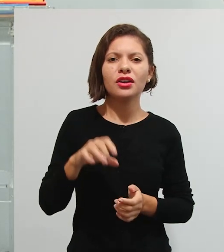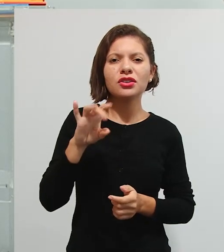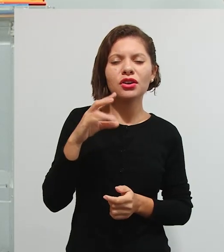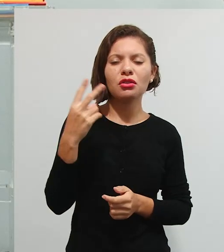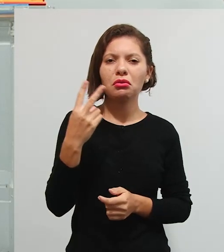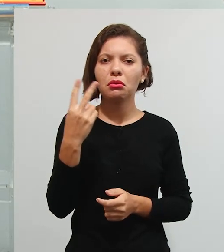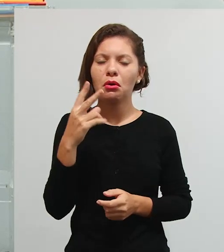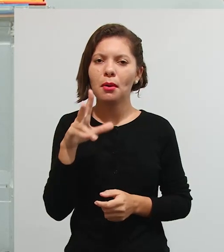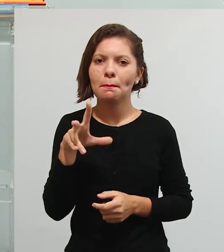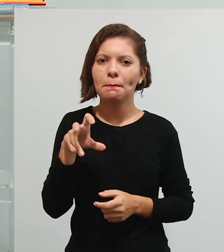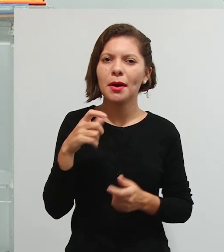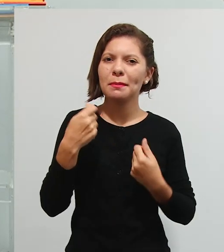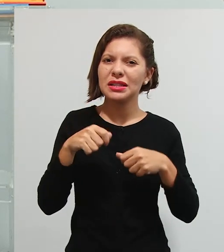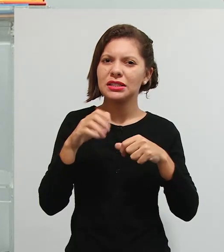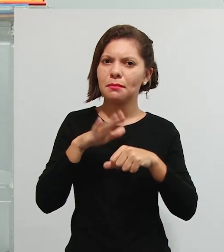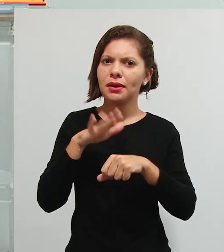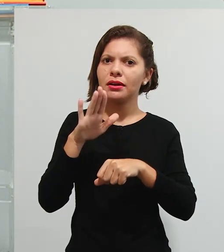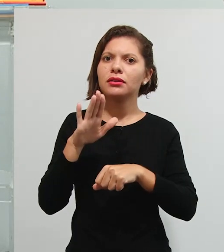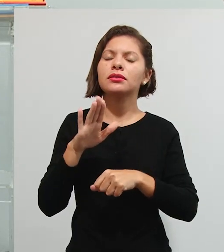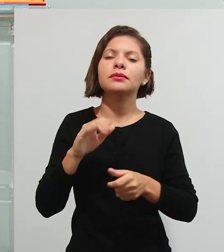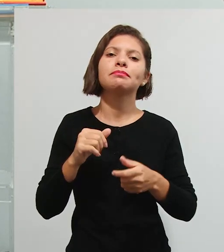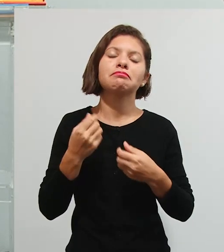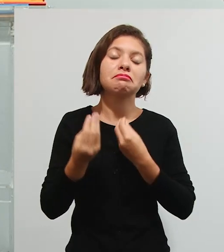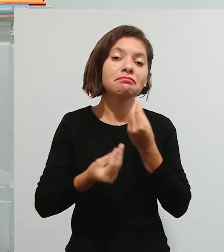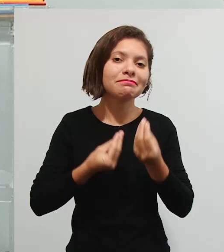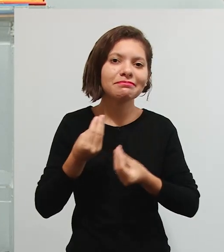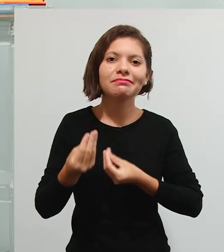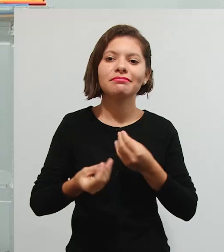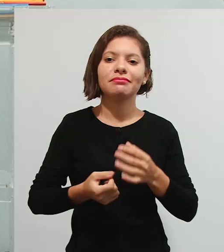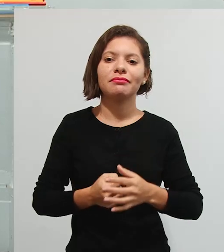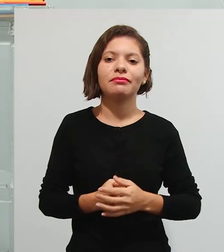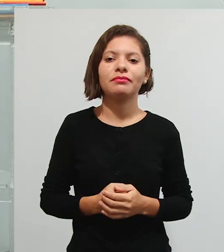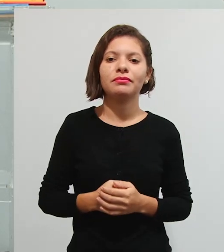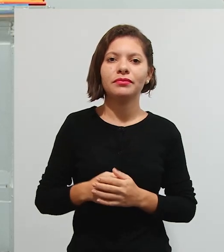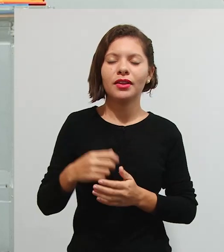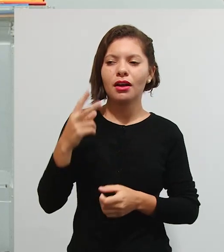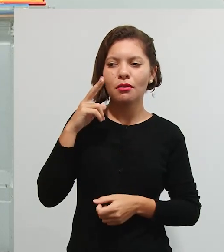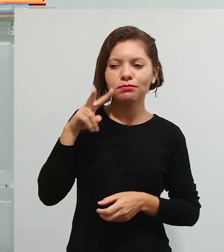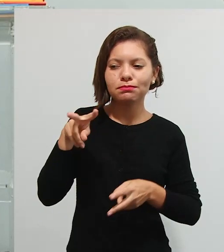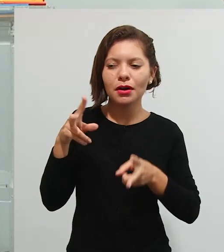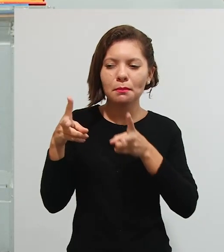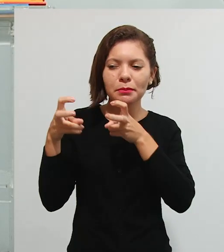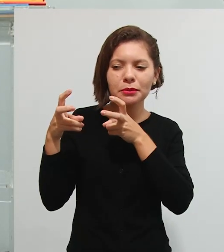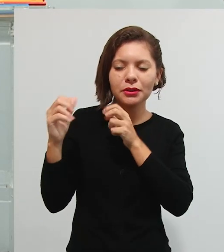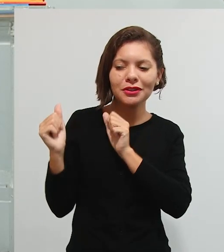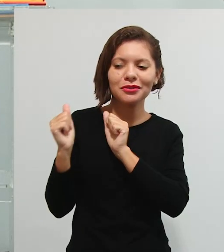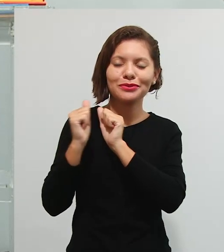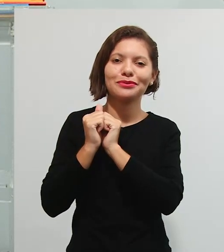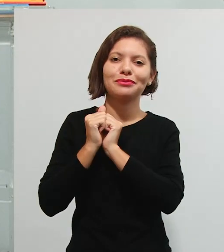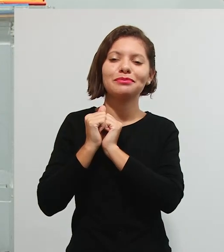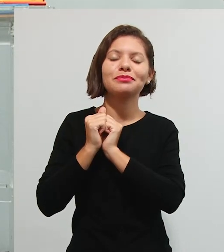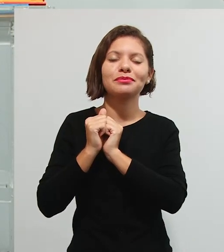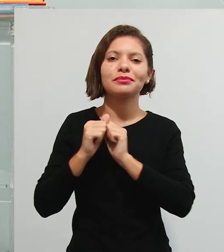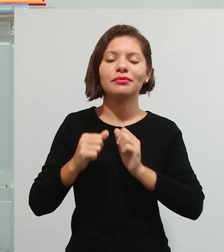bancada, de uma câmera, de uma TV. Conceber o desenho. Para conceber esse